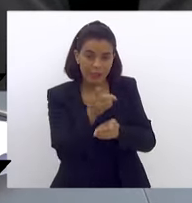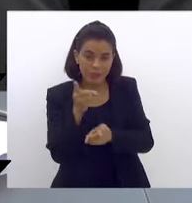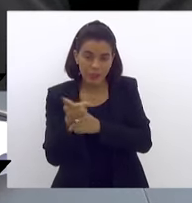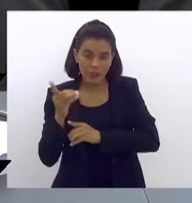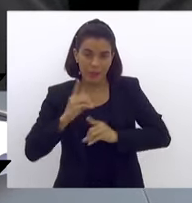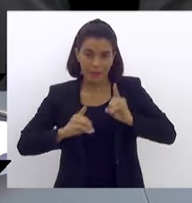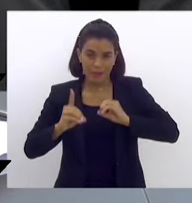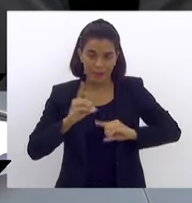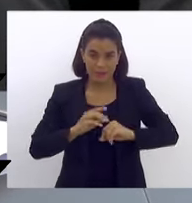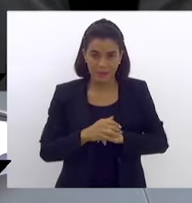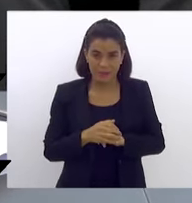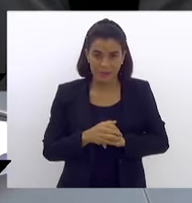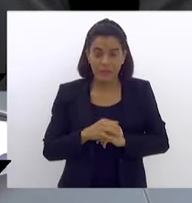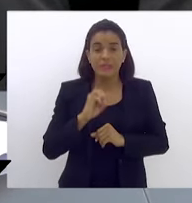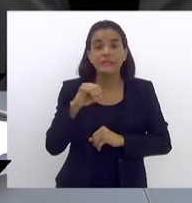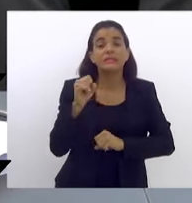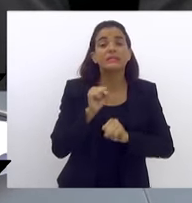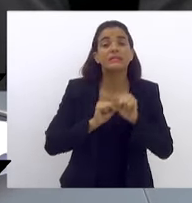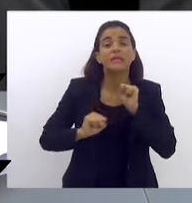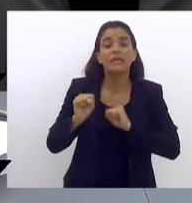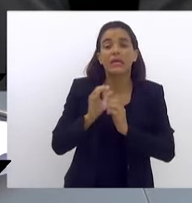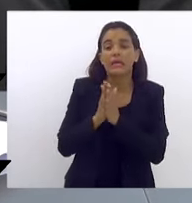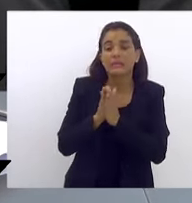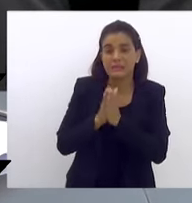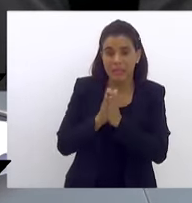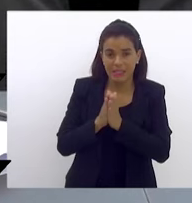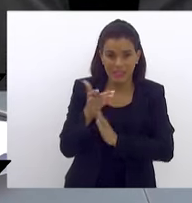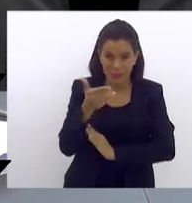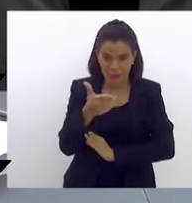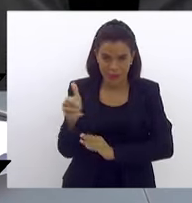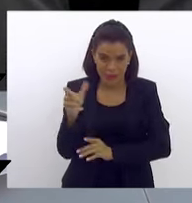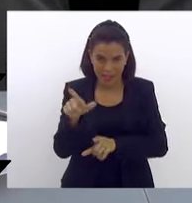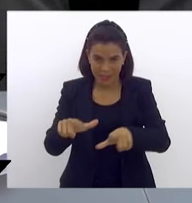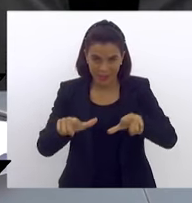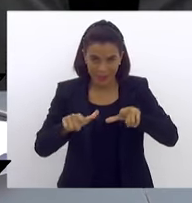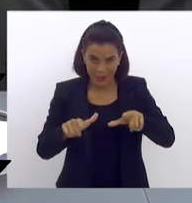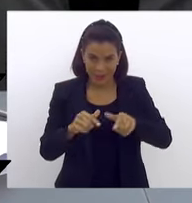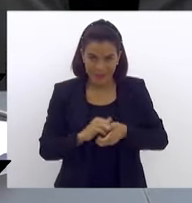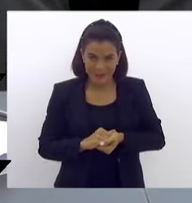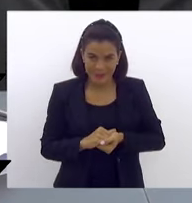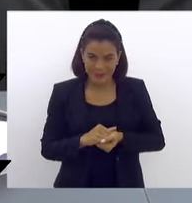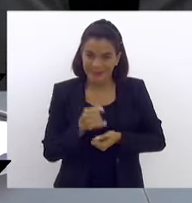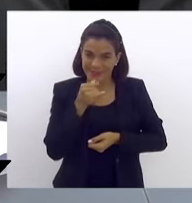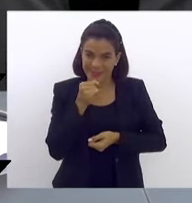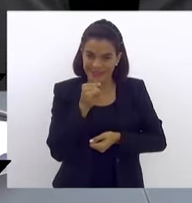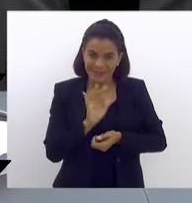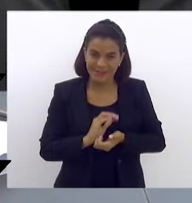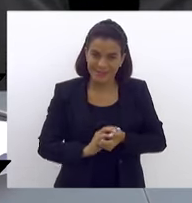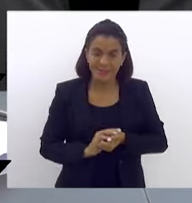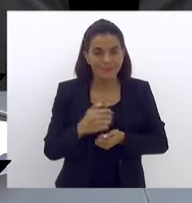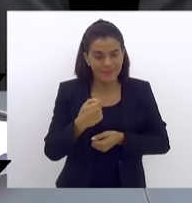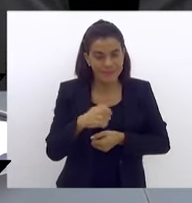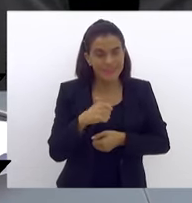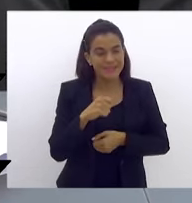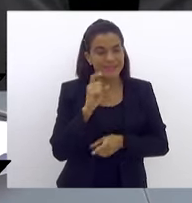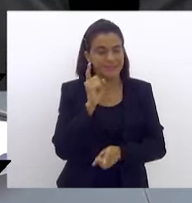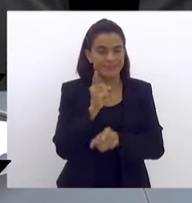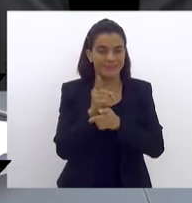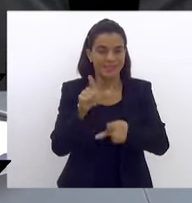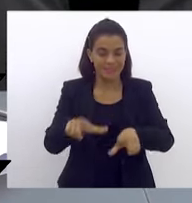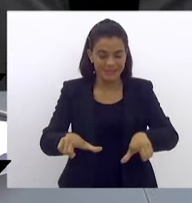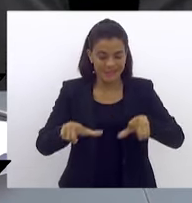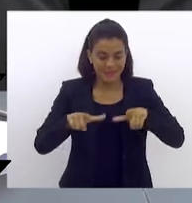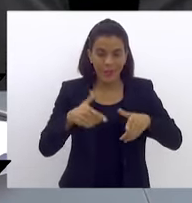depressão se for ansiedade você não faz o diagnóstico né Por exemplo você tem que fazer o diagnóstico de